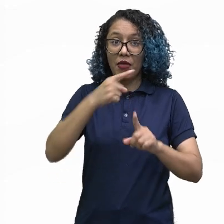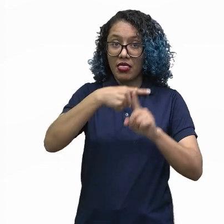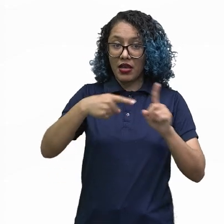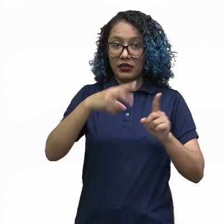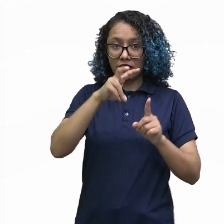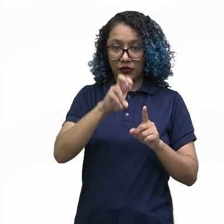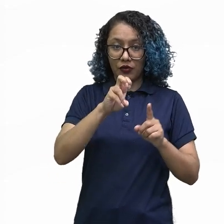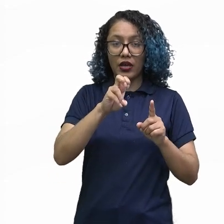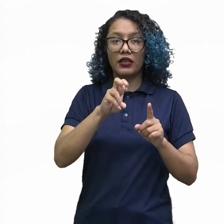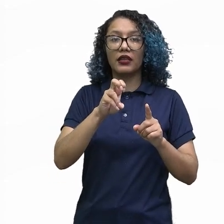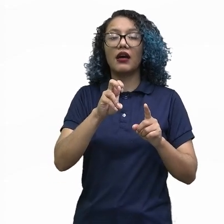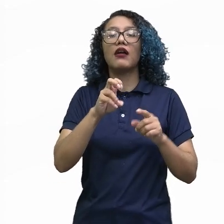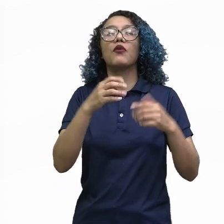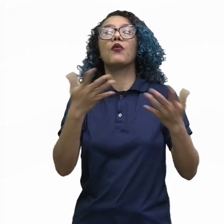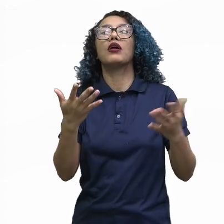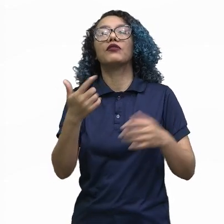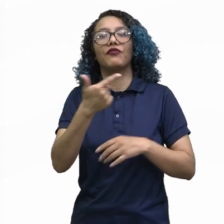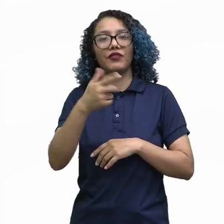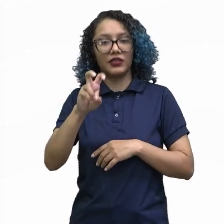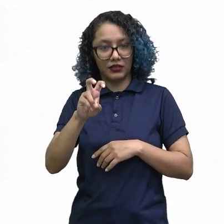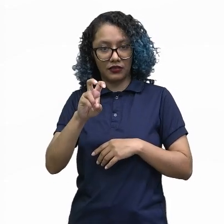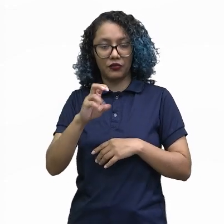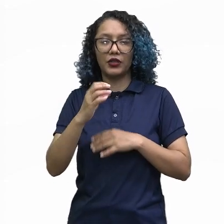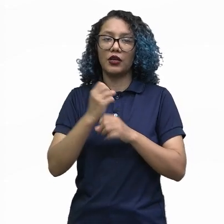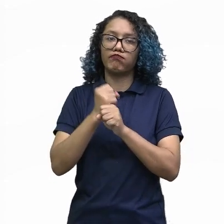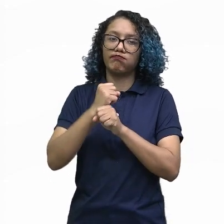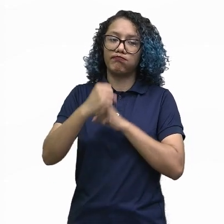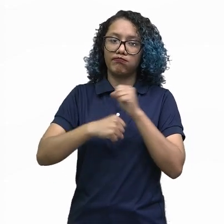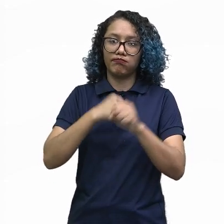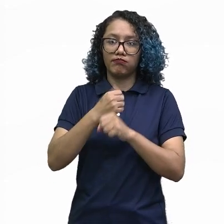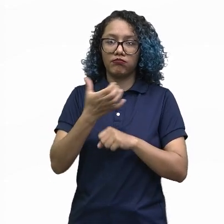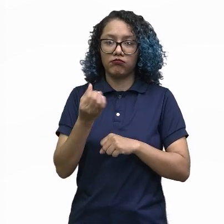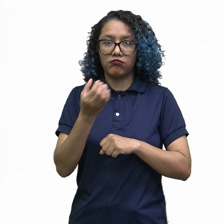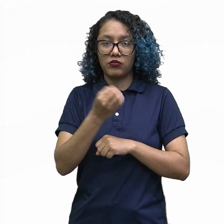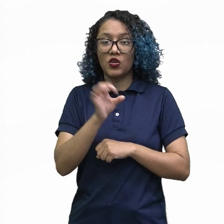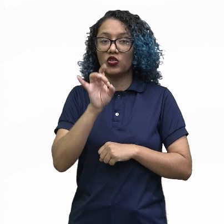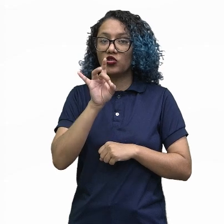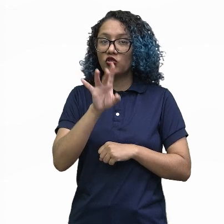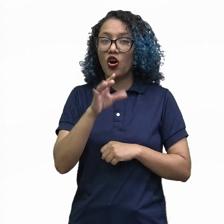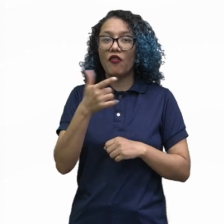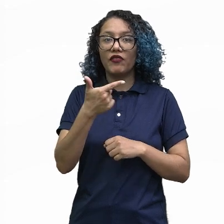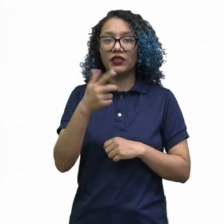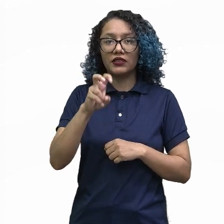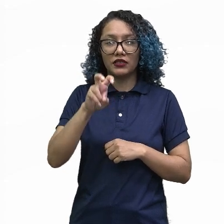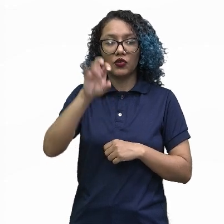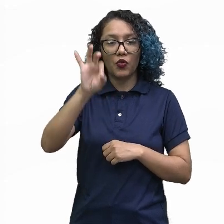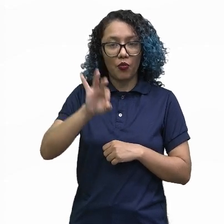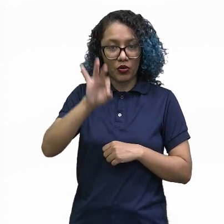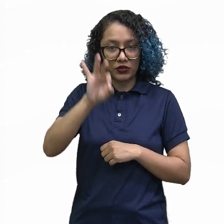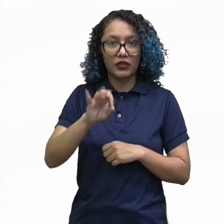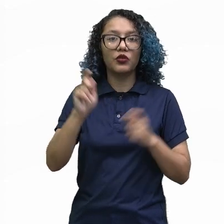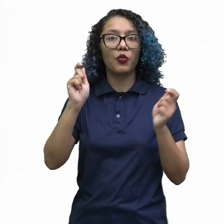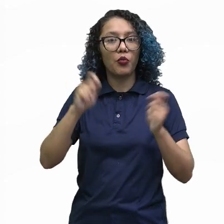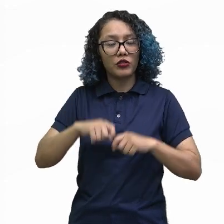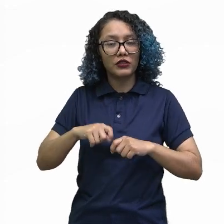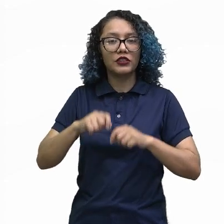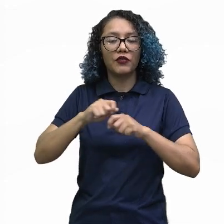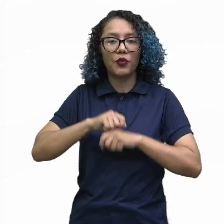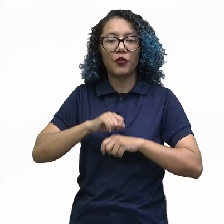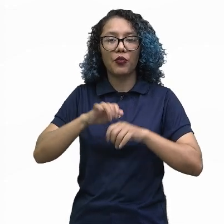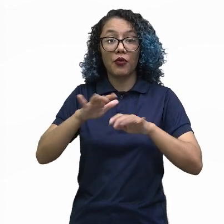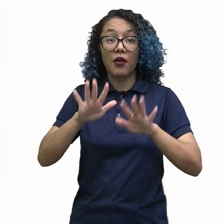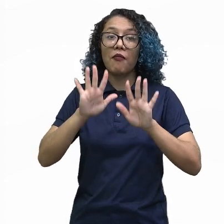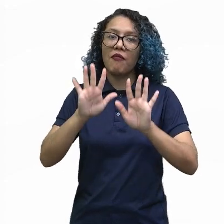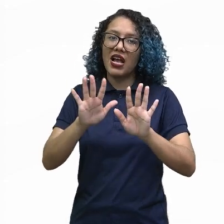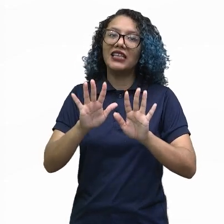50, 25, né? Então, depois de 60 anos, apenas 25 unidades de césio continuam contaminando, o que ainda é